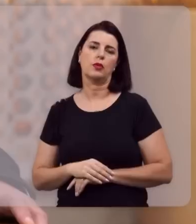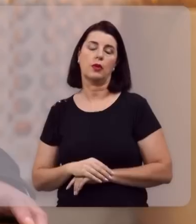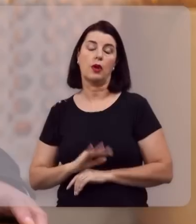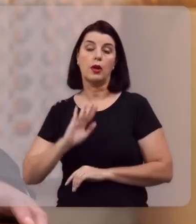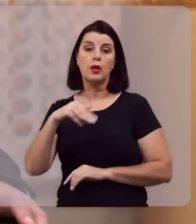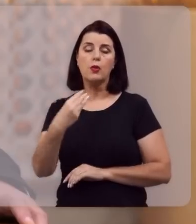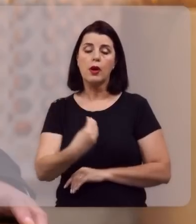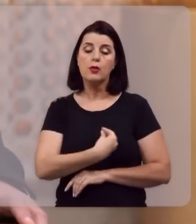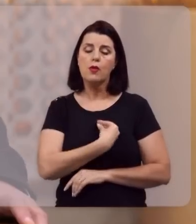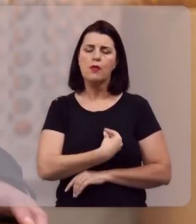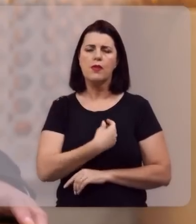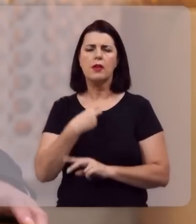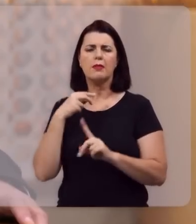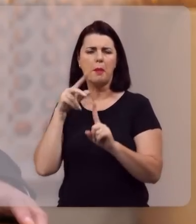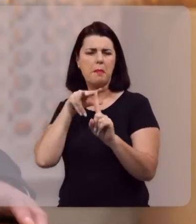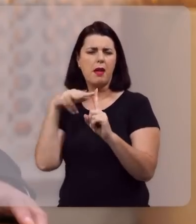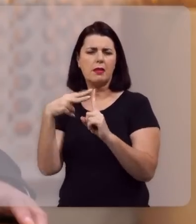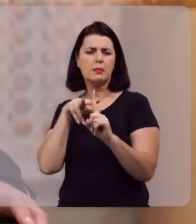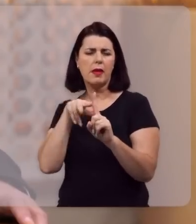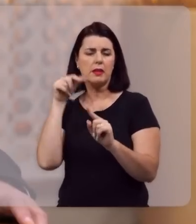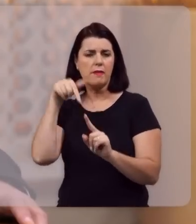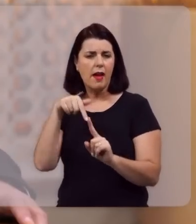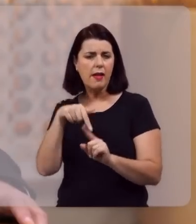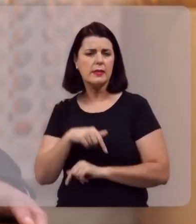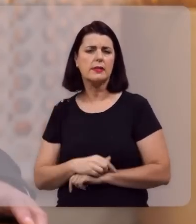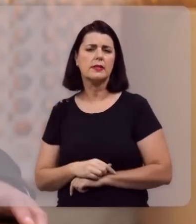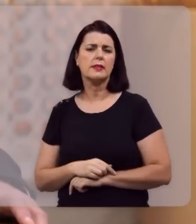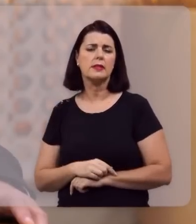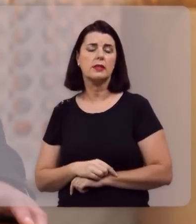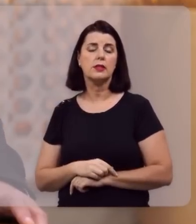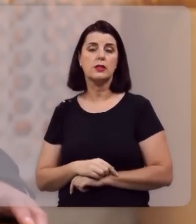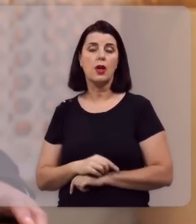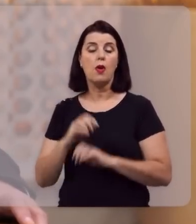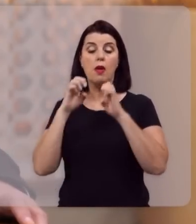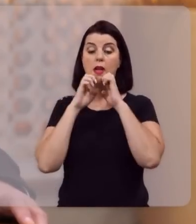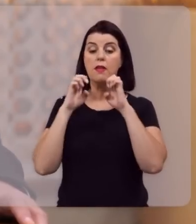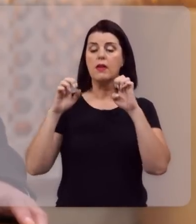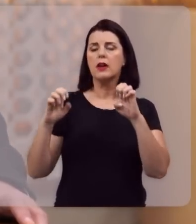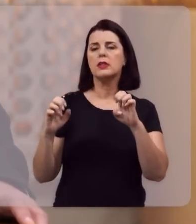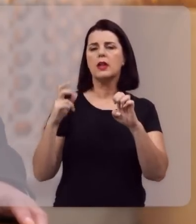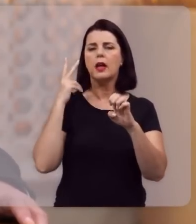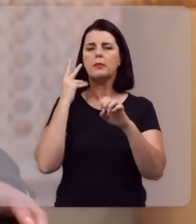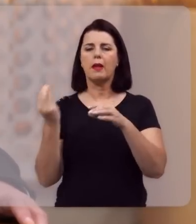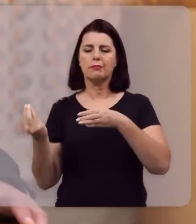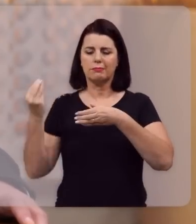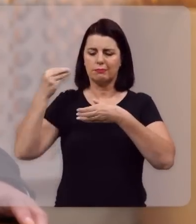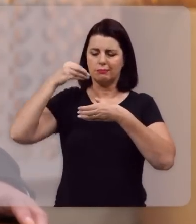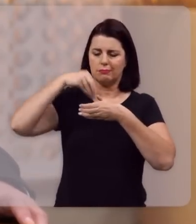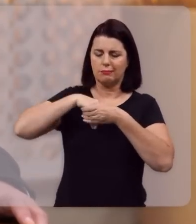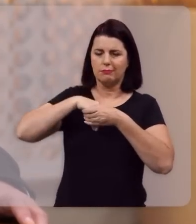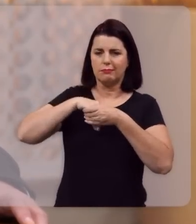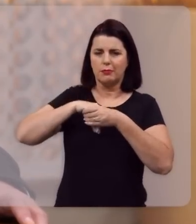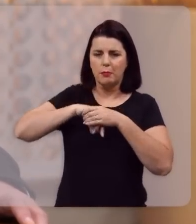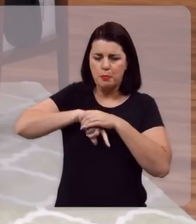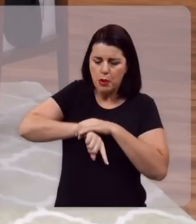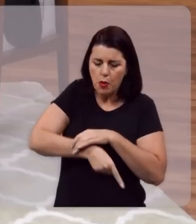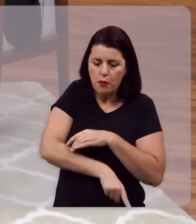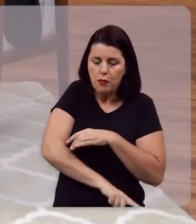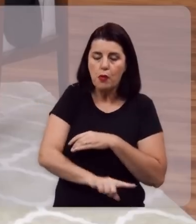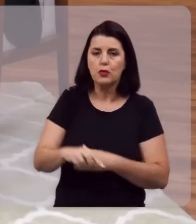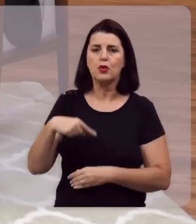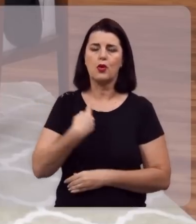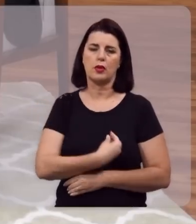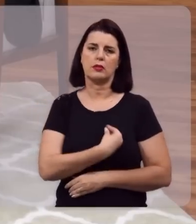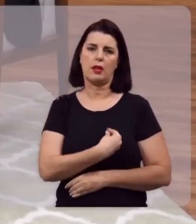vive nessa perspectiva, Rodrigo, o Evangelho ele encarna na nossa vida.